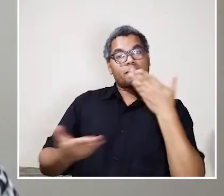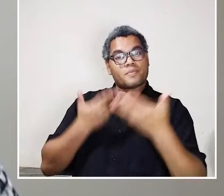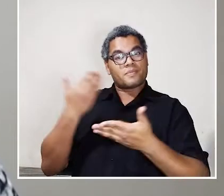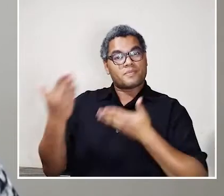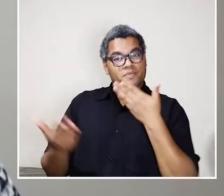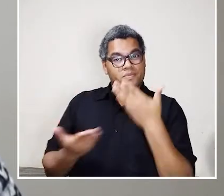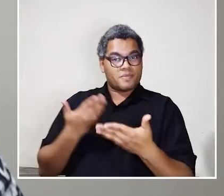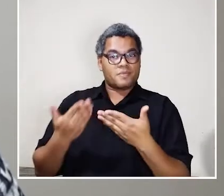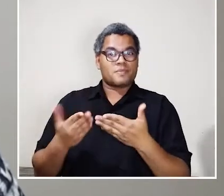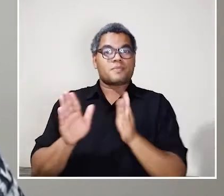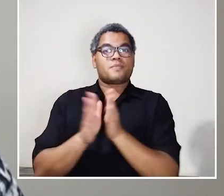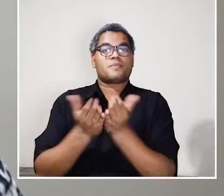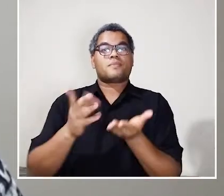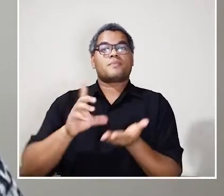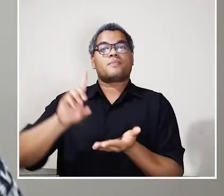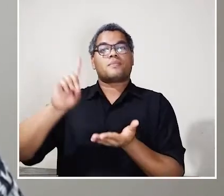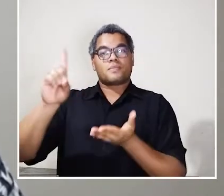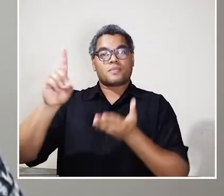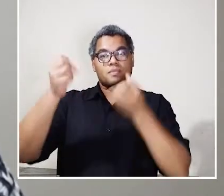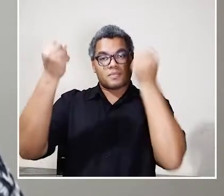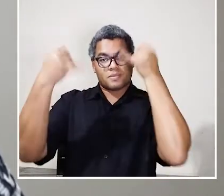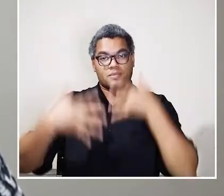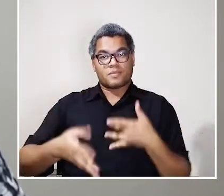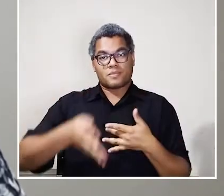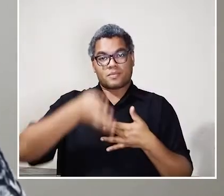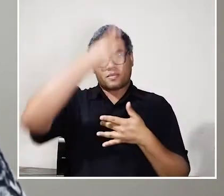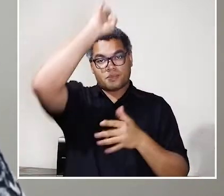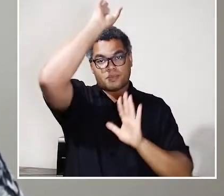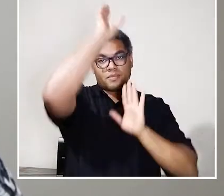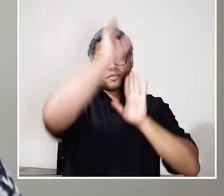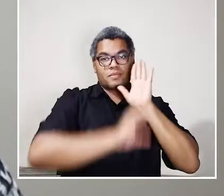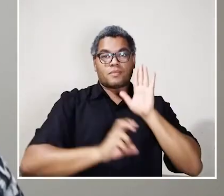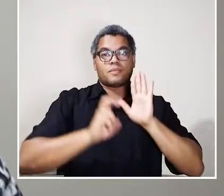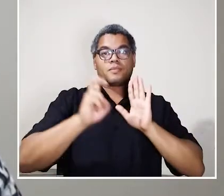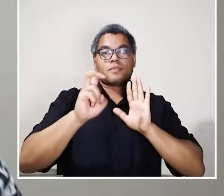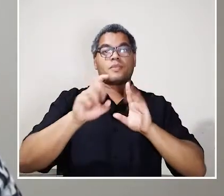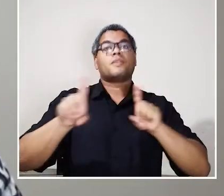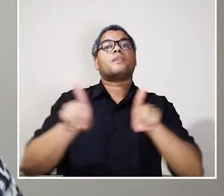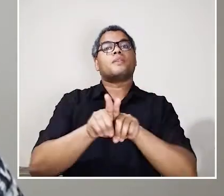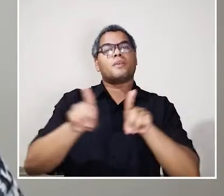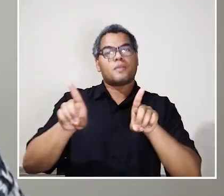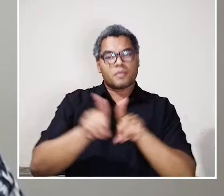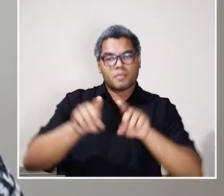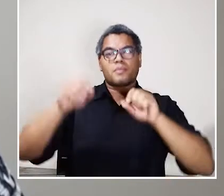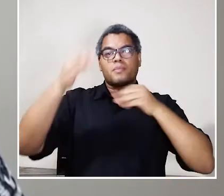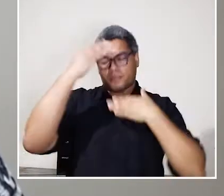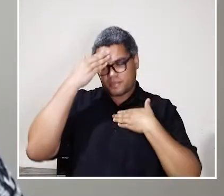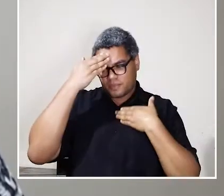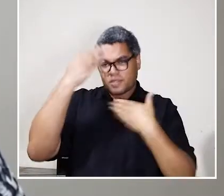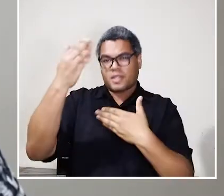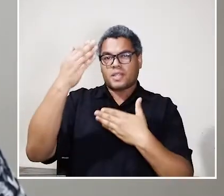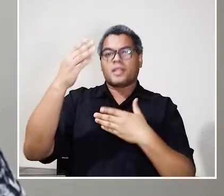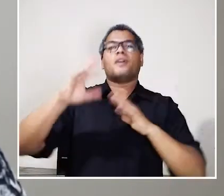conversar com você. A palavra de Deus nos diz em Romanos 5, mas também nos gloriamos nas